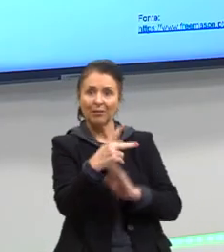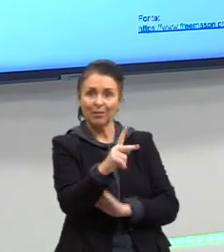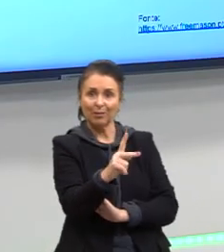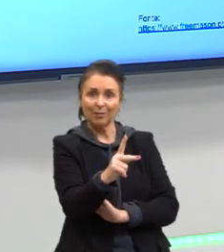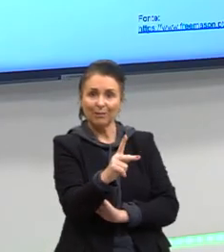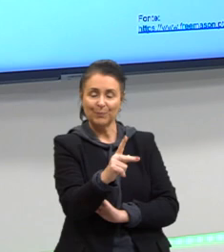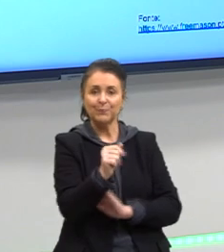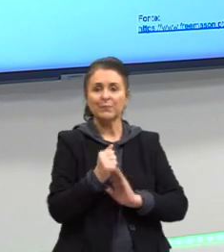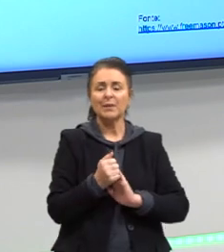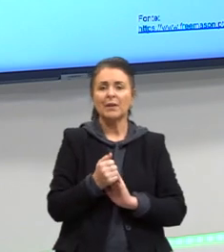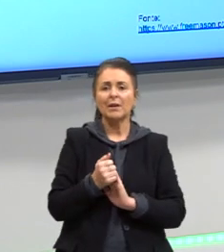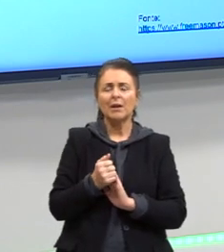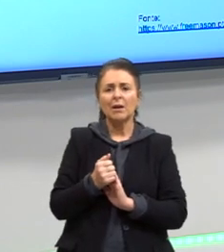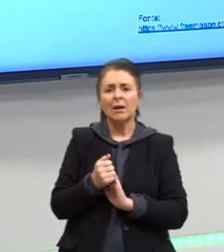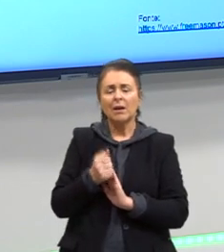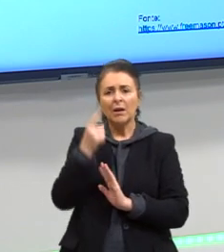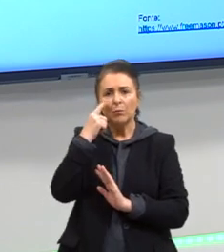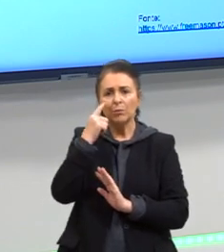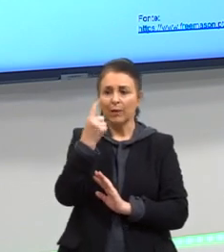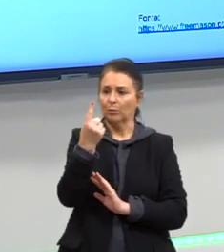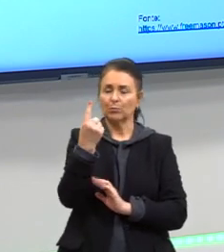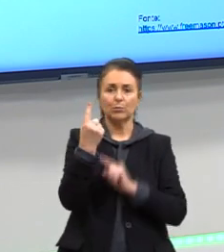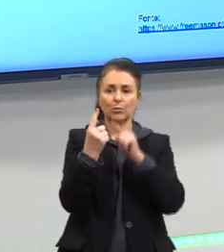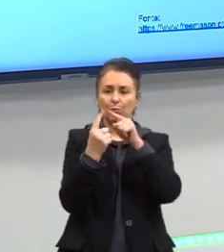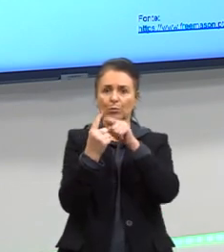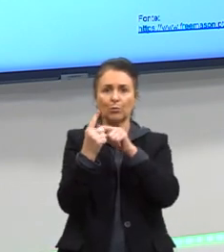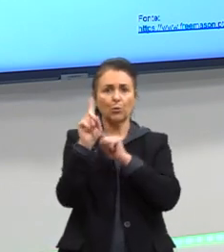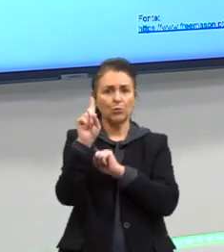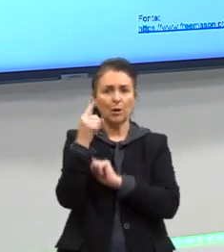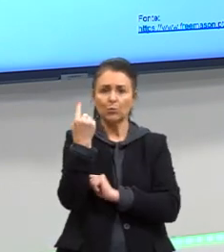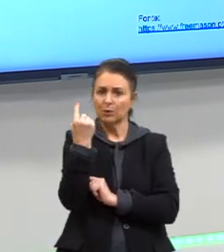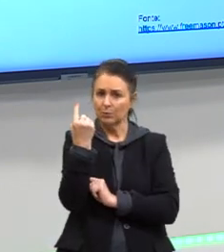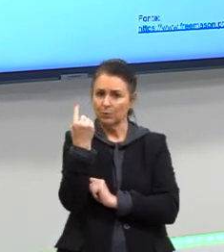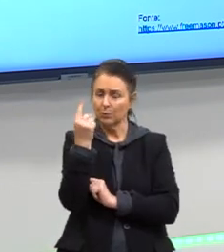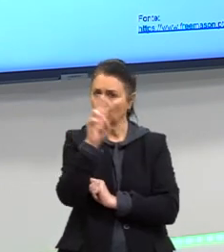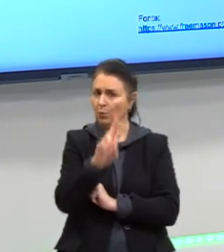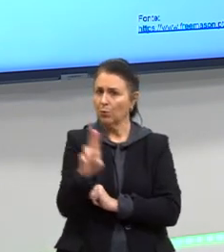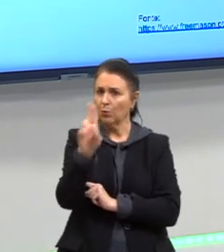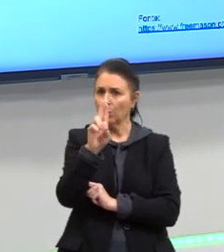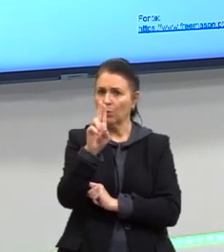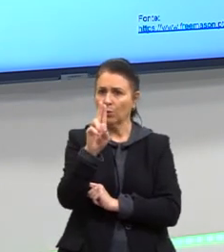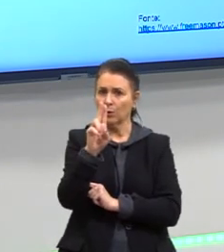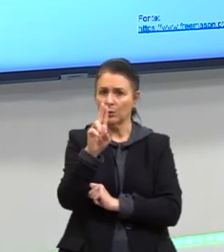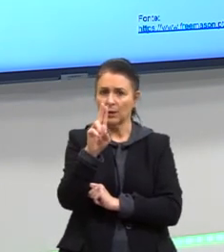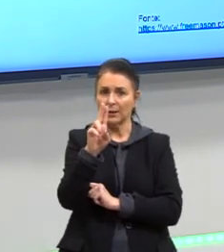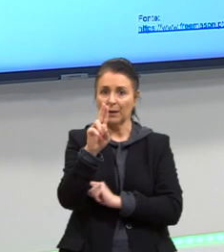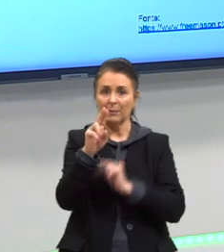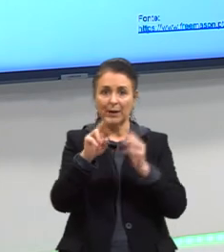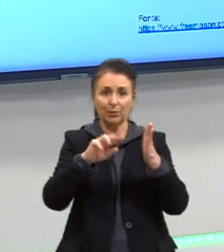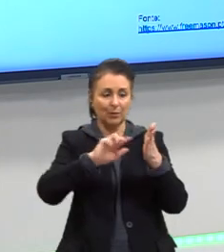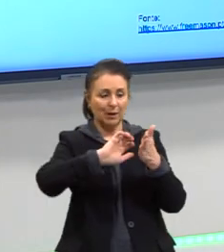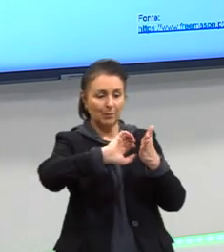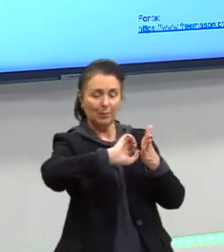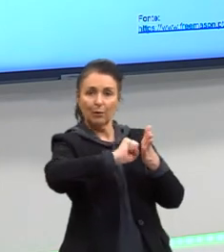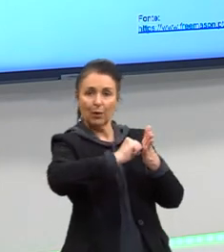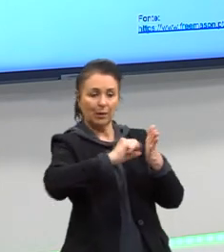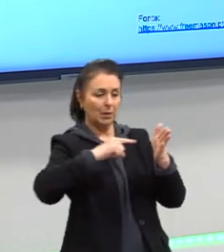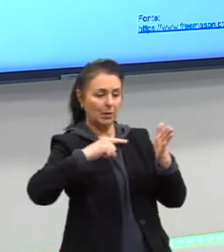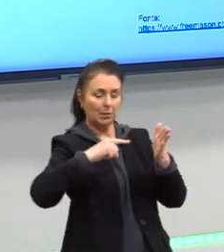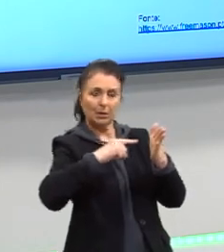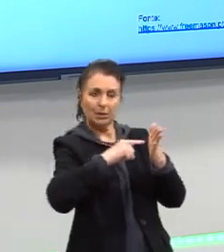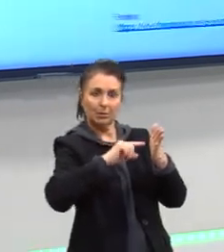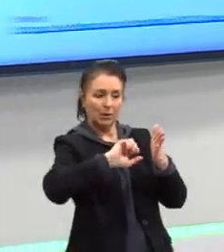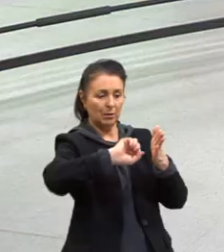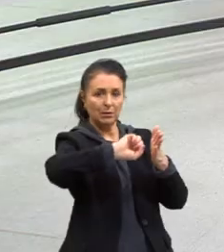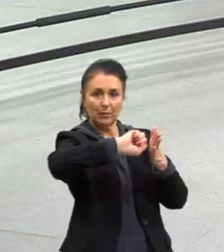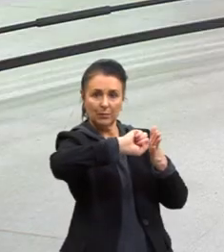tá E só com o dedo a um dedo de vocês vocês encosta em perto da maçaneta tá imaginei que aqui a gente